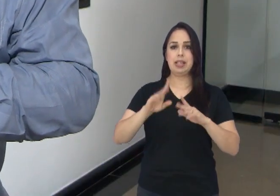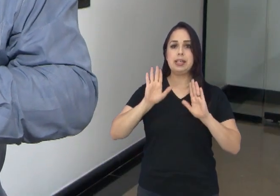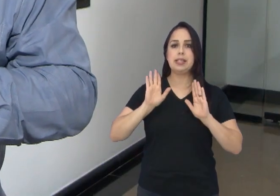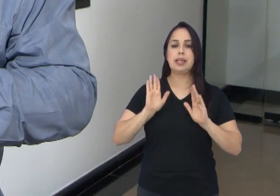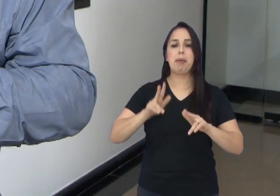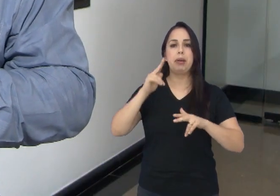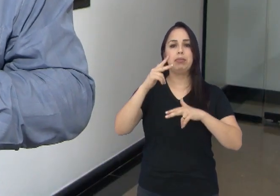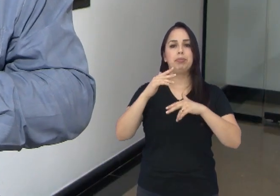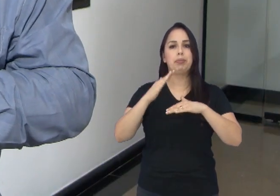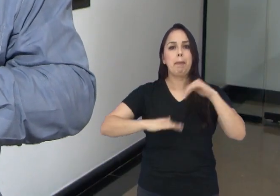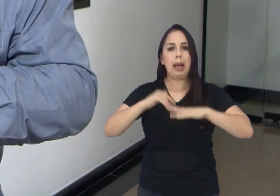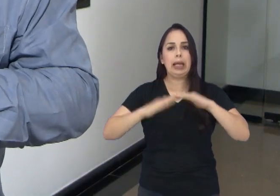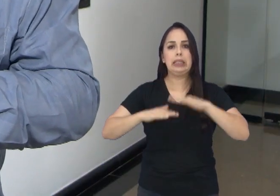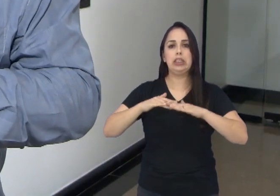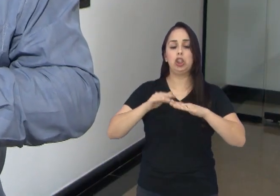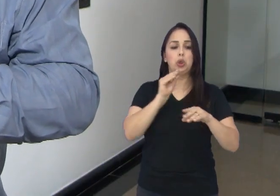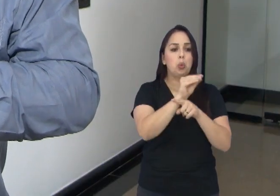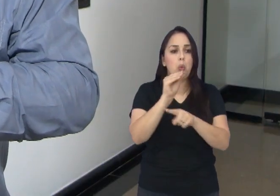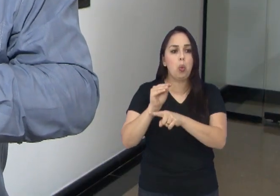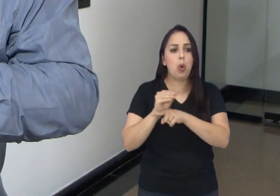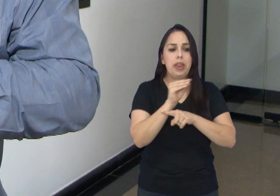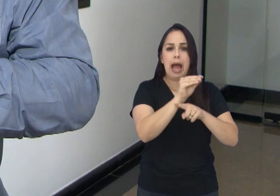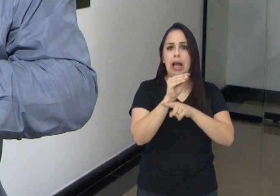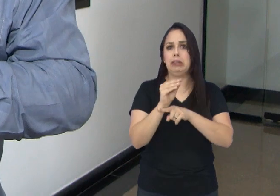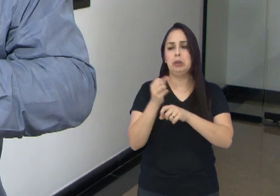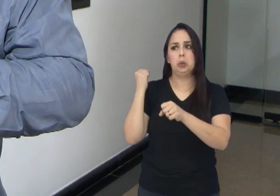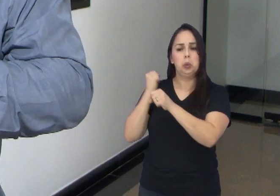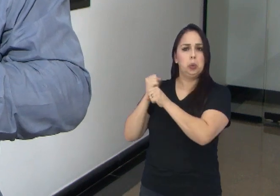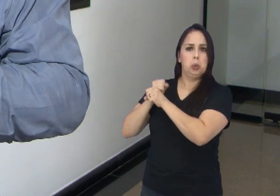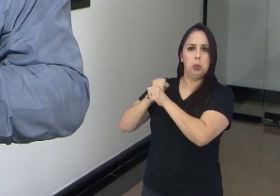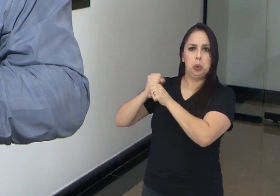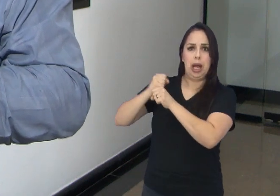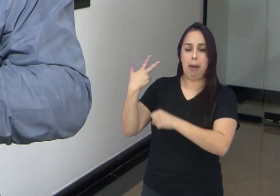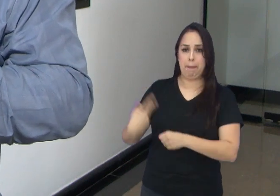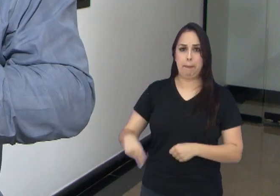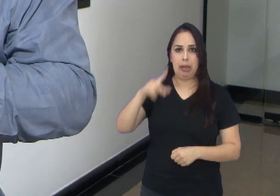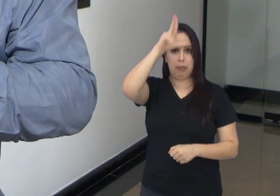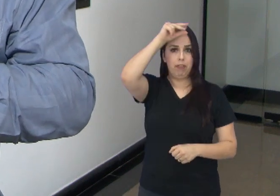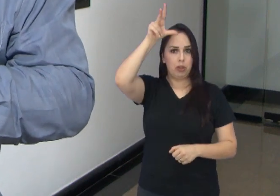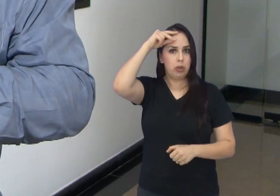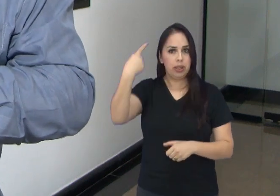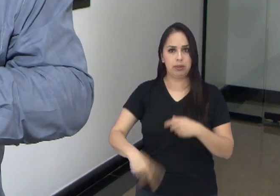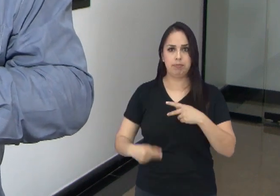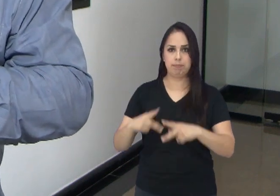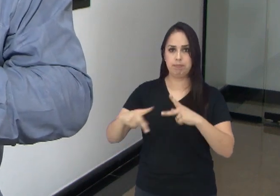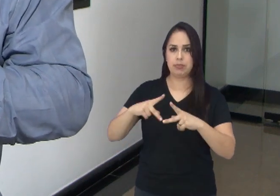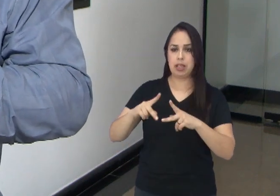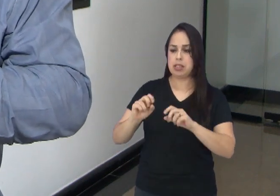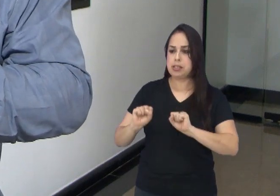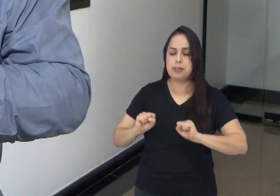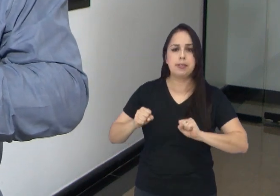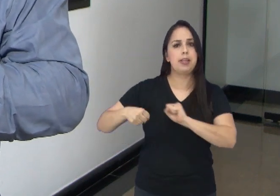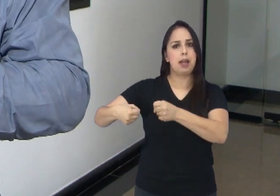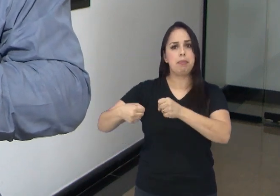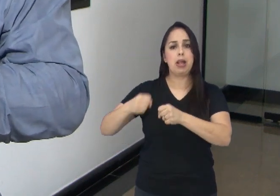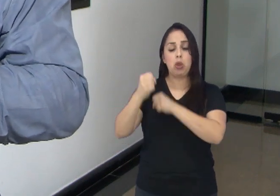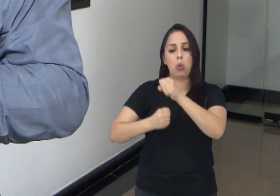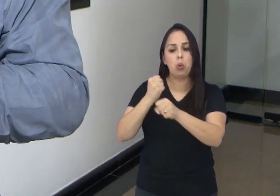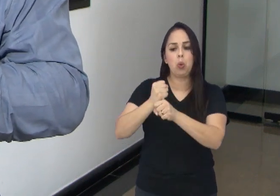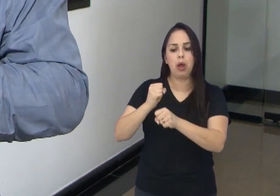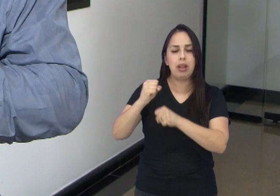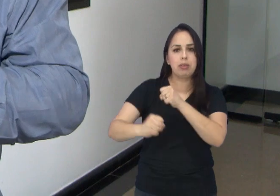de cuidar do nosso rebanho, há muitos anos. A prefeitura aqui de São José, ela faz esforços para que todo ano